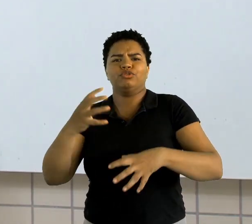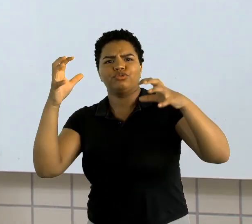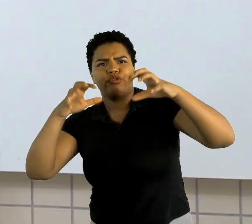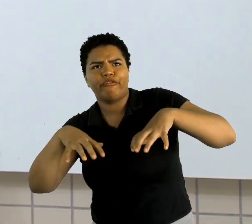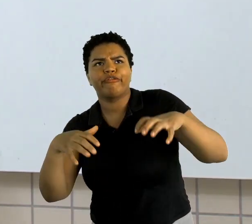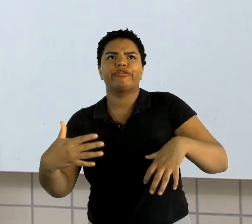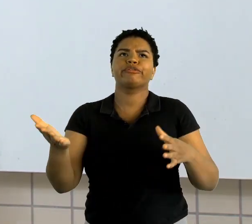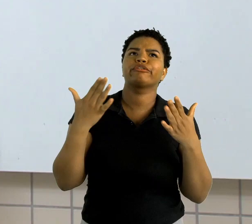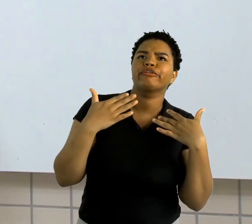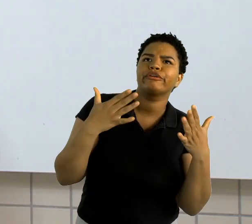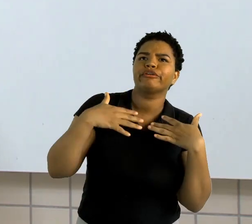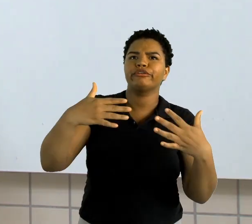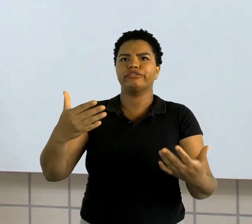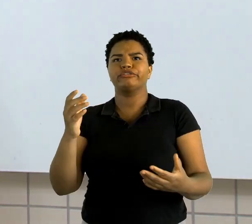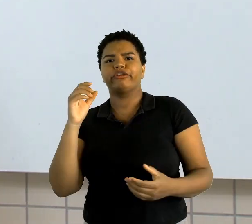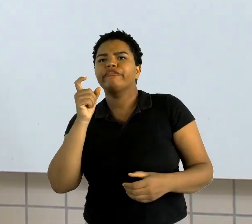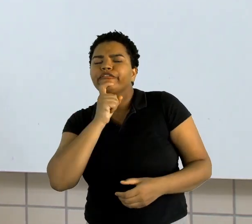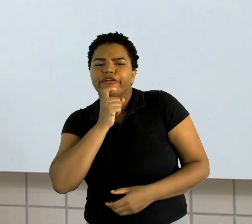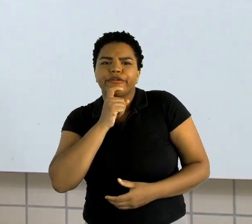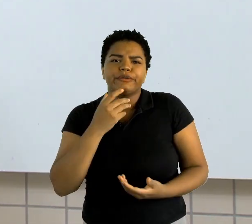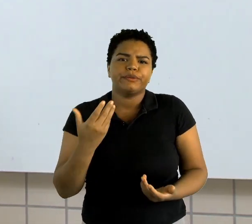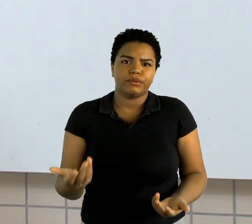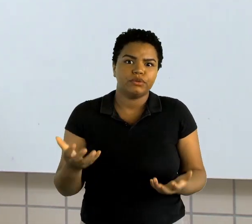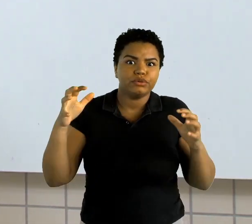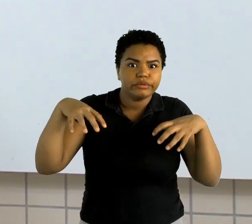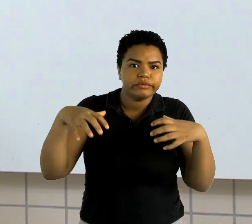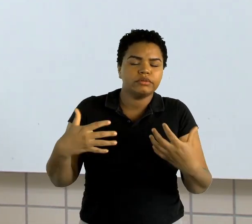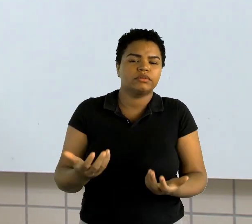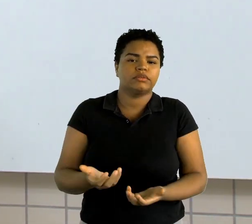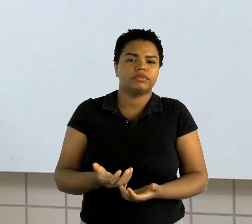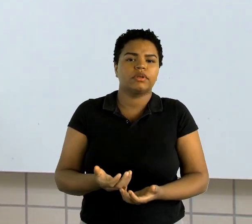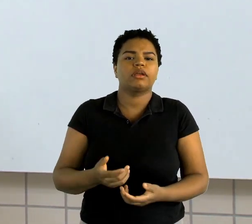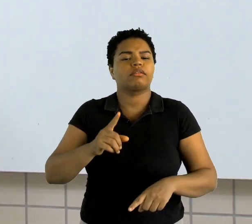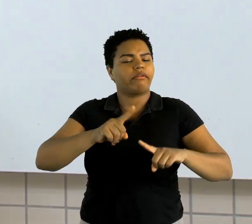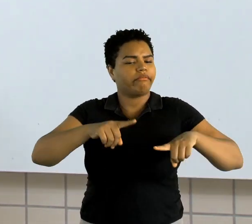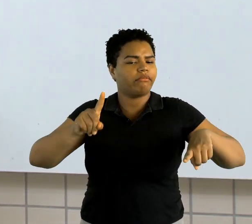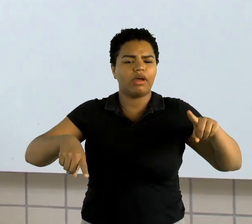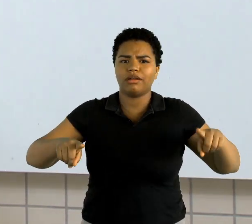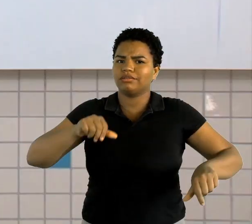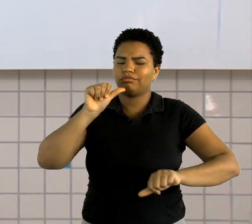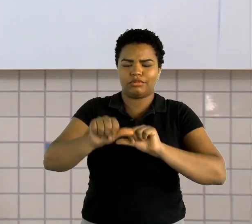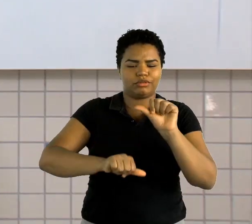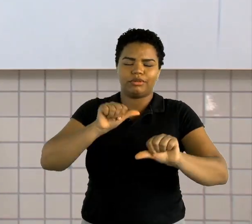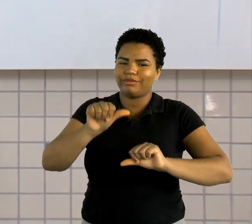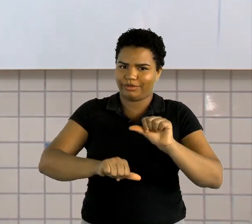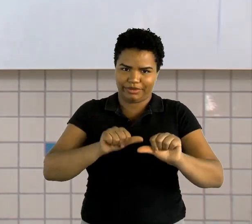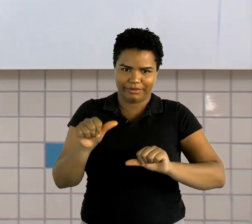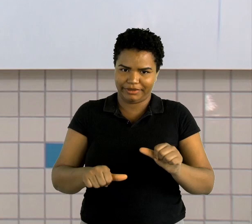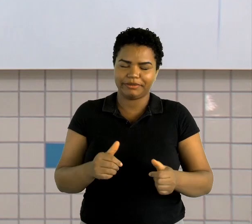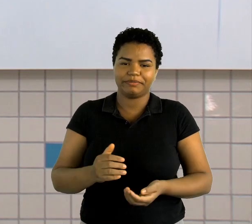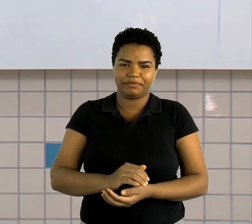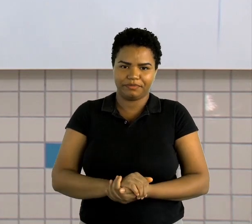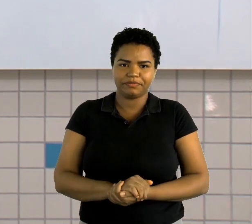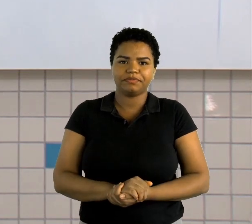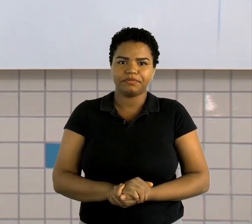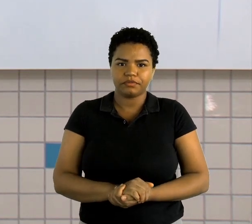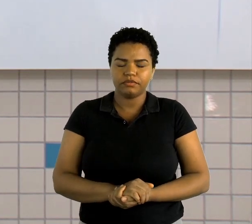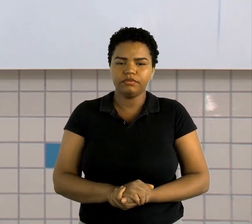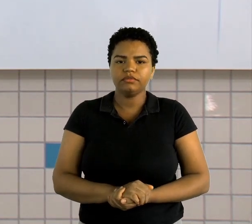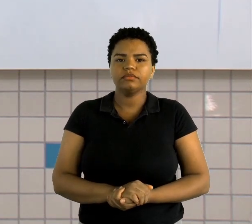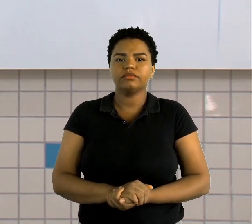tempo chuvoso. Há uma variação constante o tempo. Agora, olha para mim, o clima